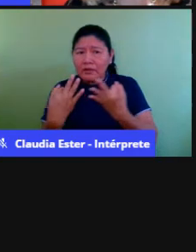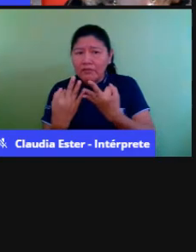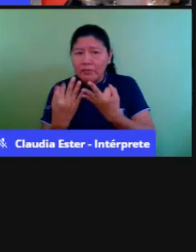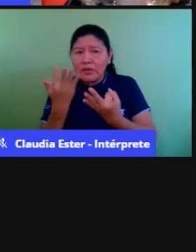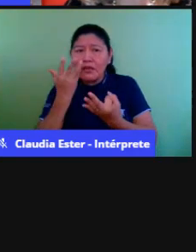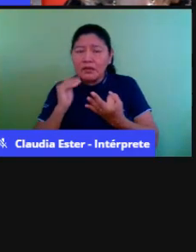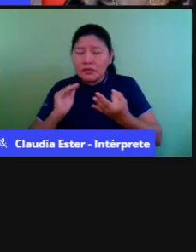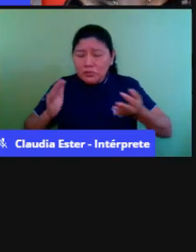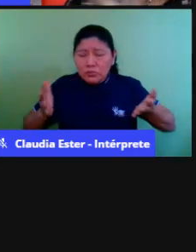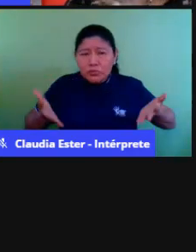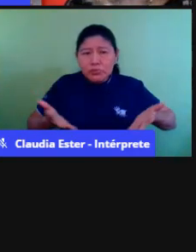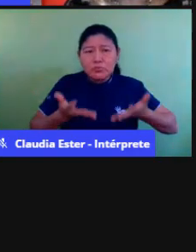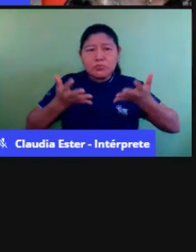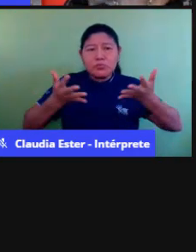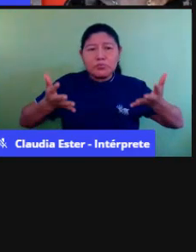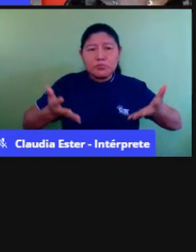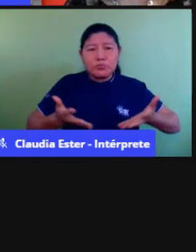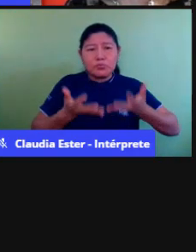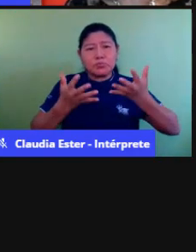Passa.